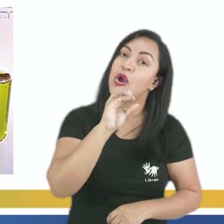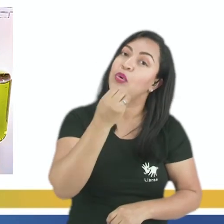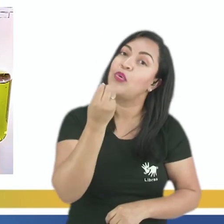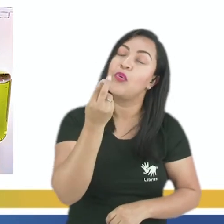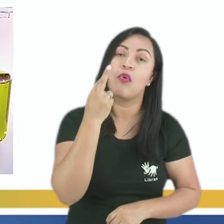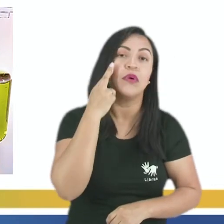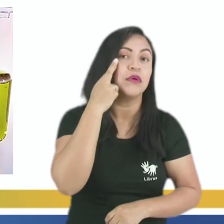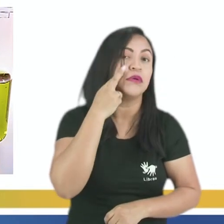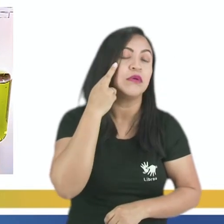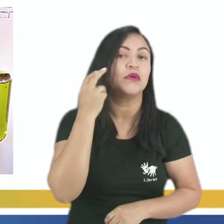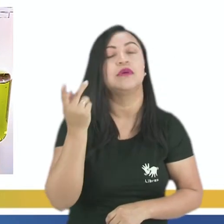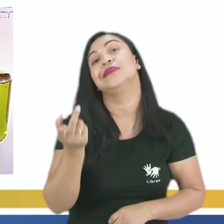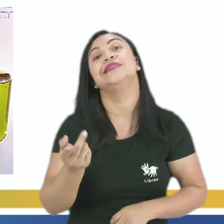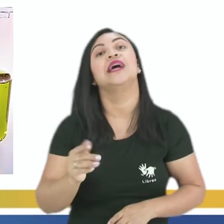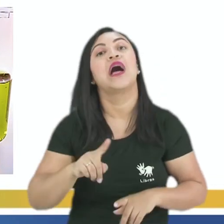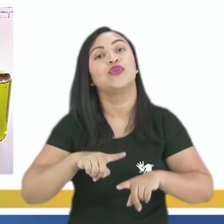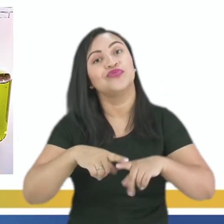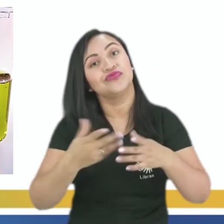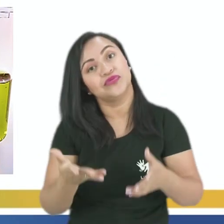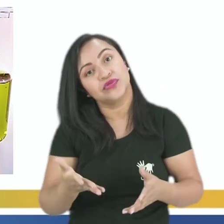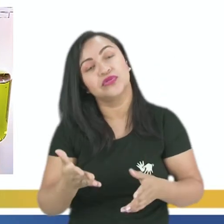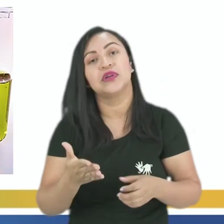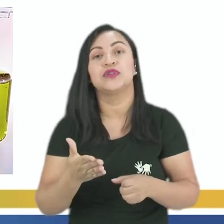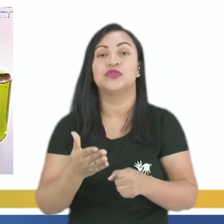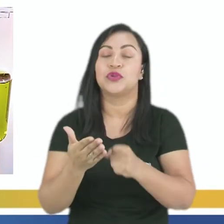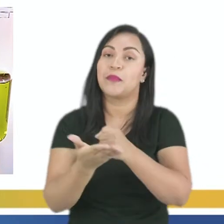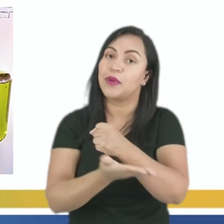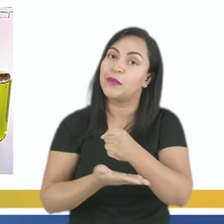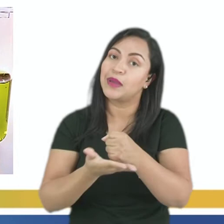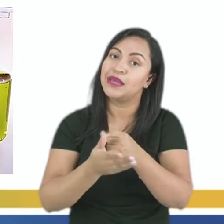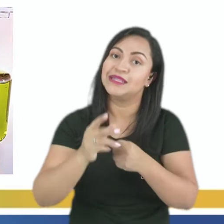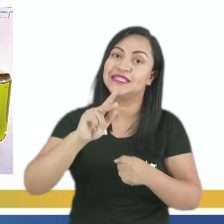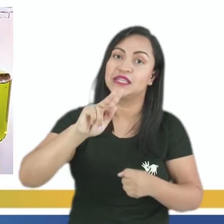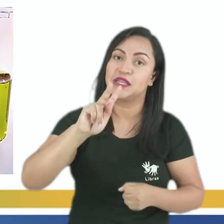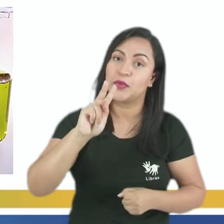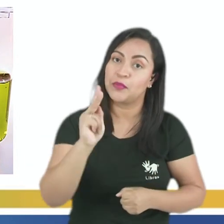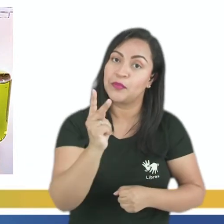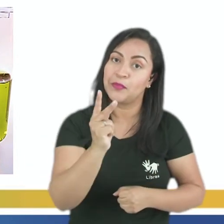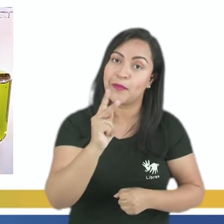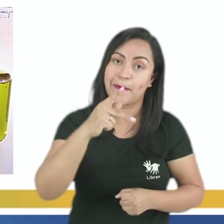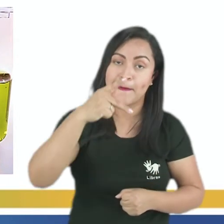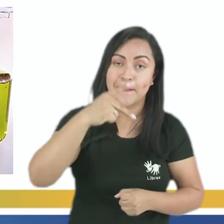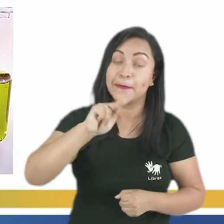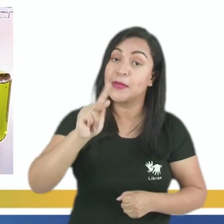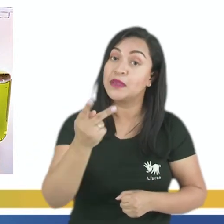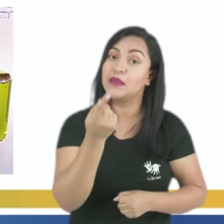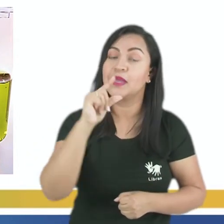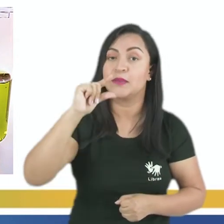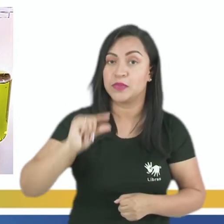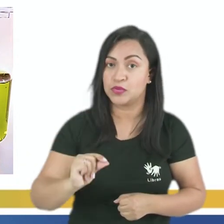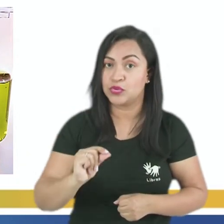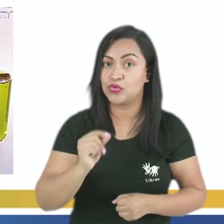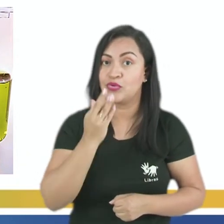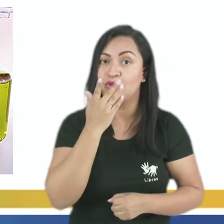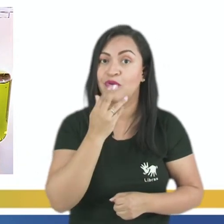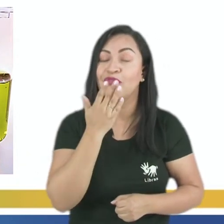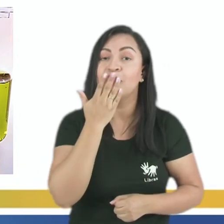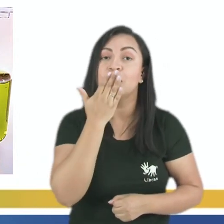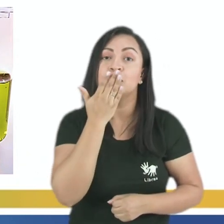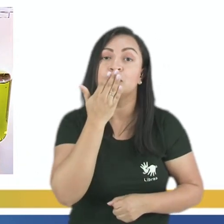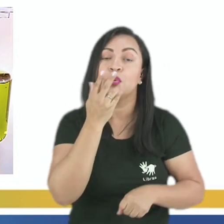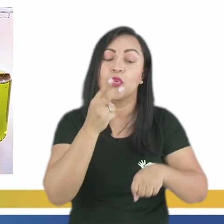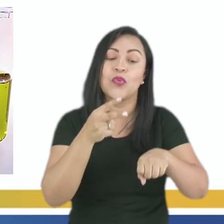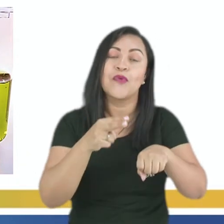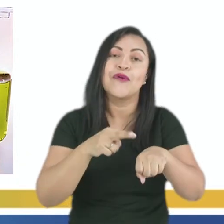Já substâncias mais básicas, que têm um pH maior, vão ter uma coloração esverdeada, vão fazer com que